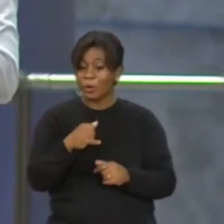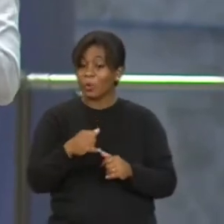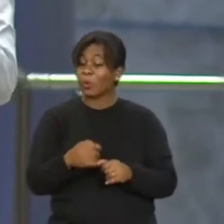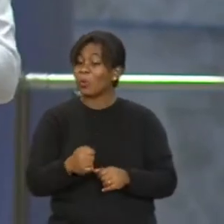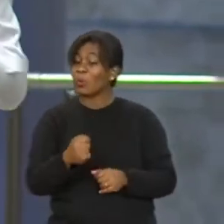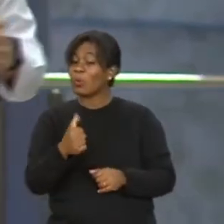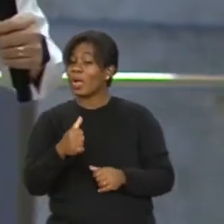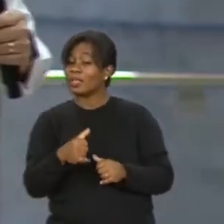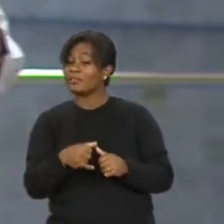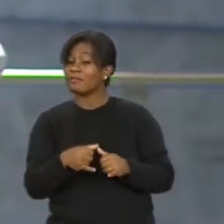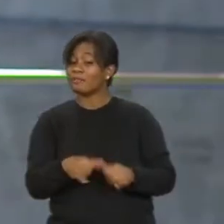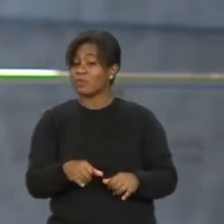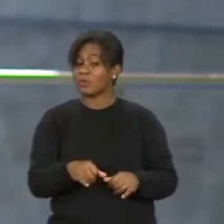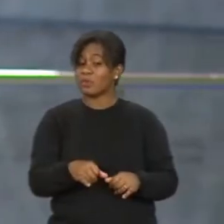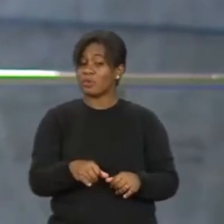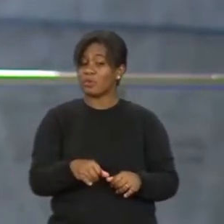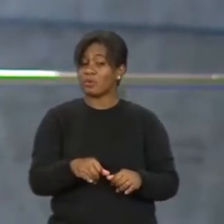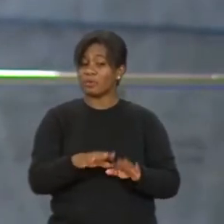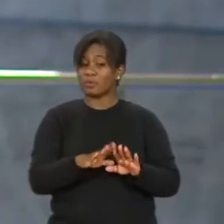O seu pai